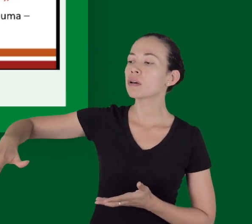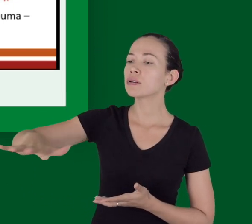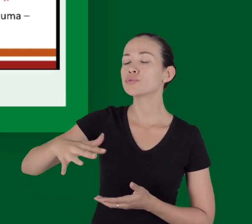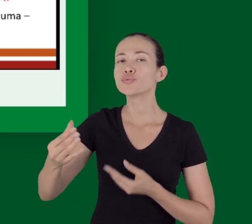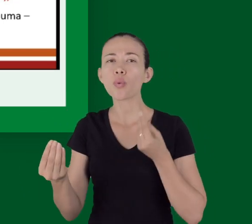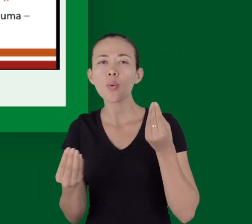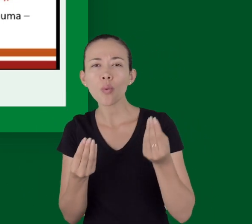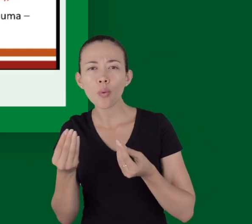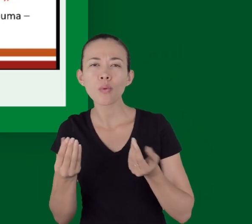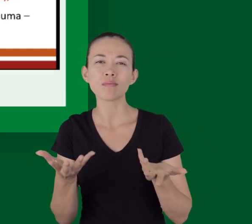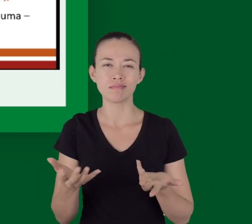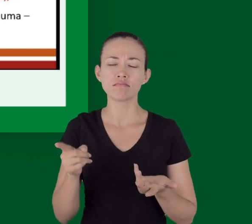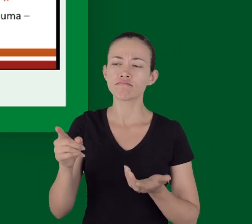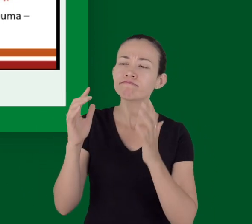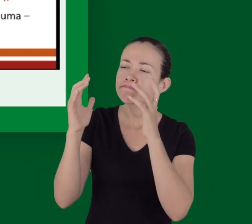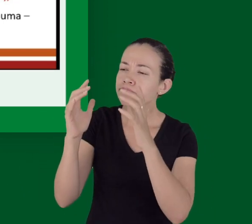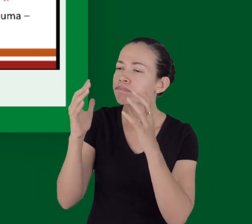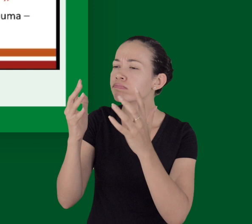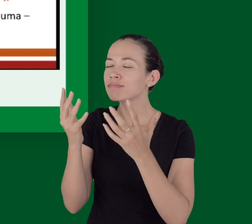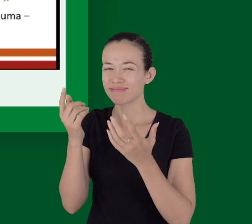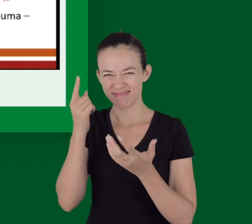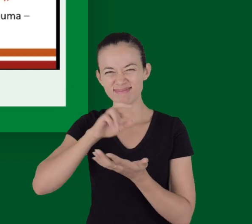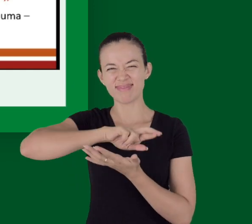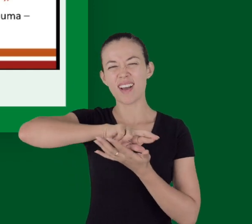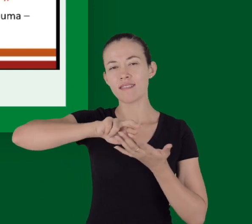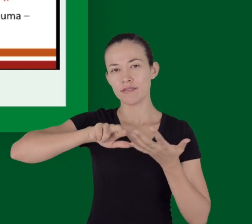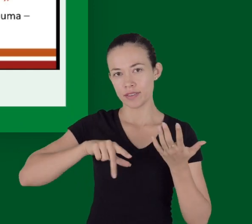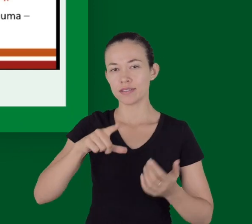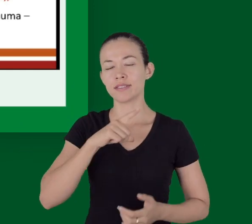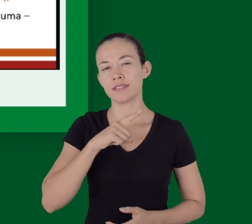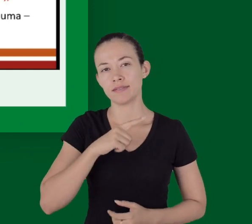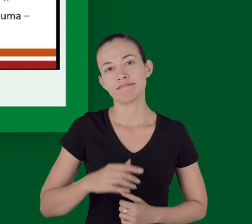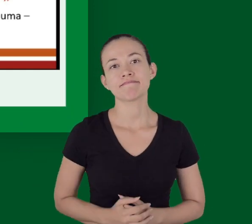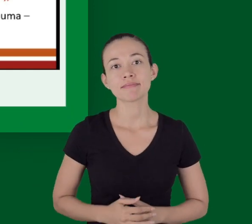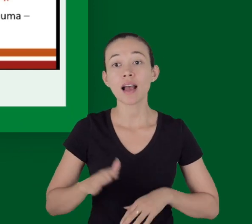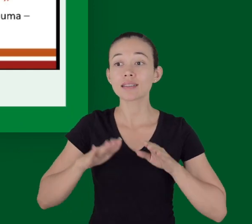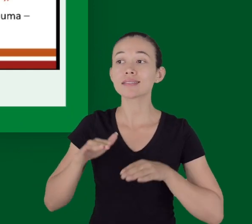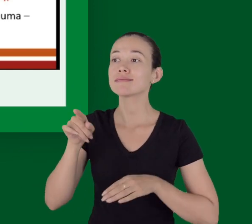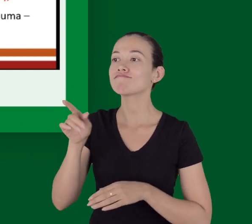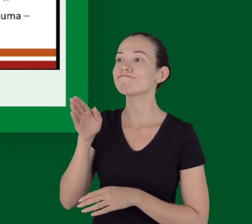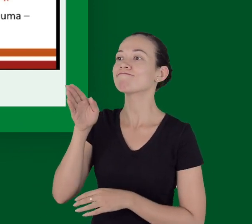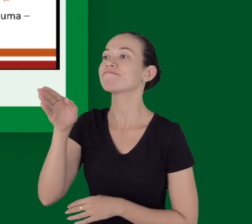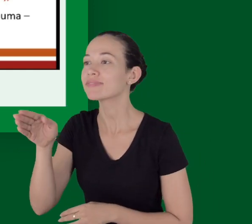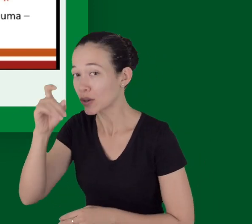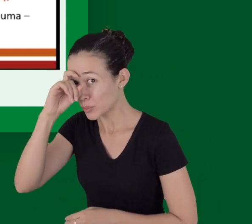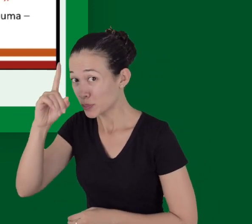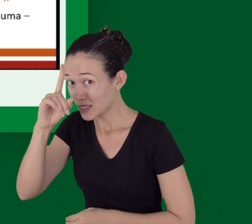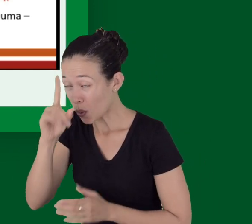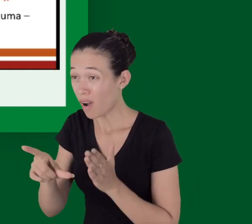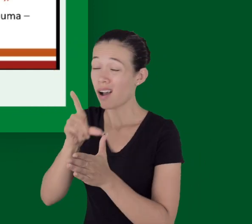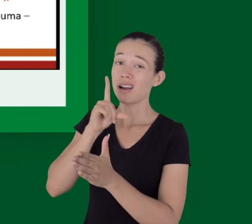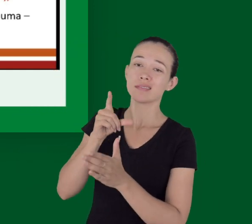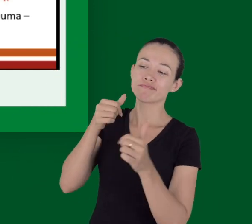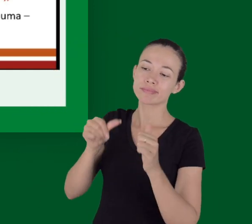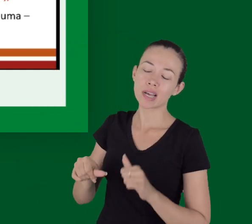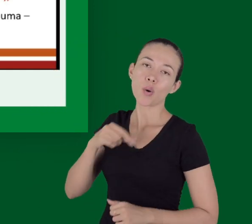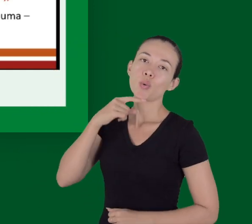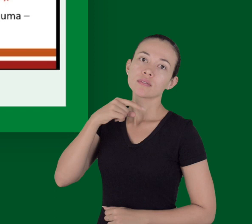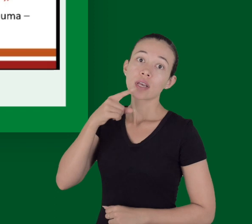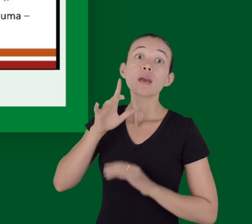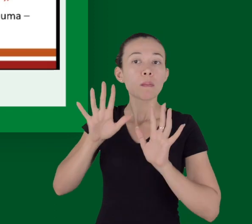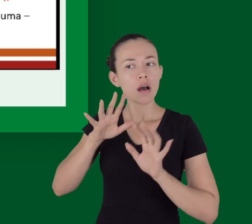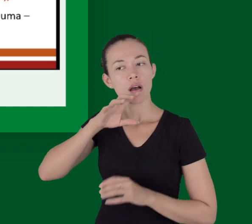para a gente poder passar o caso, entrar dentro do ambiente intra-hospitalar e, né, e trazer as principais considerações, mas nessa